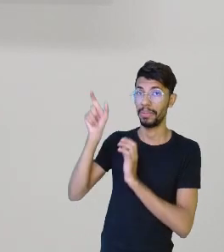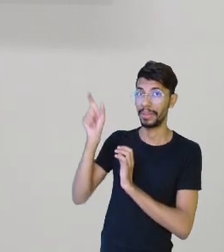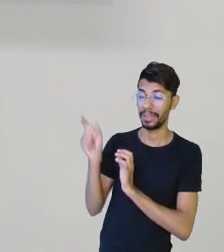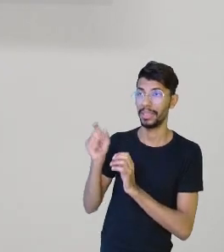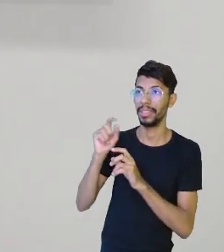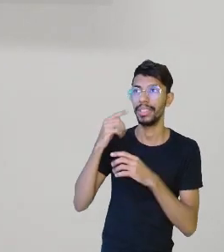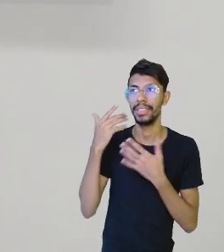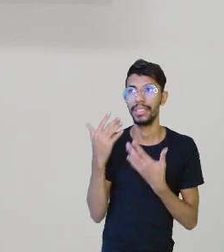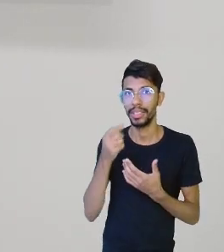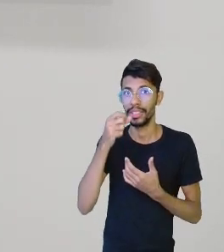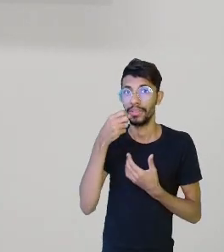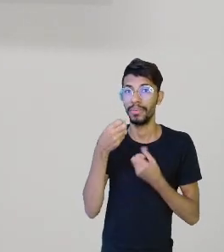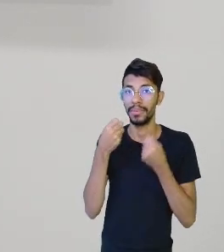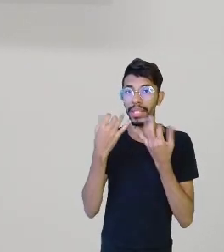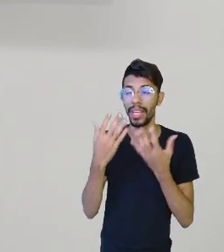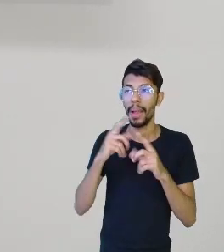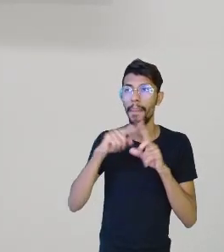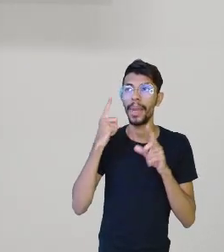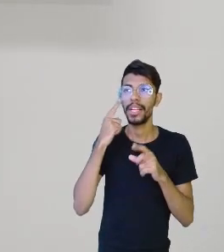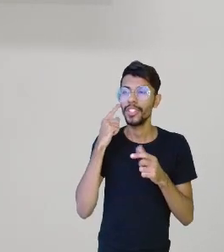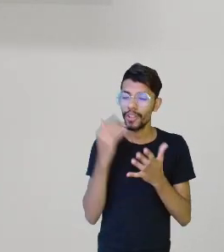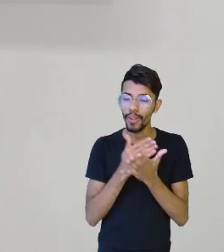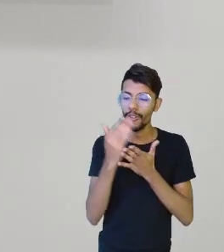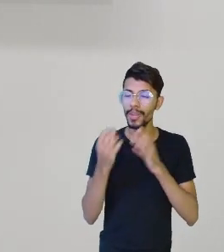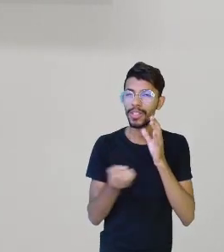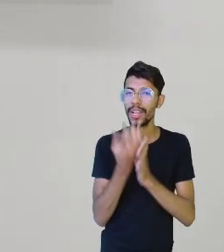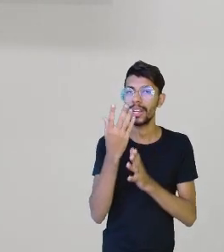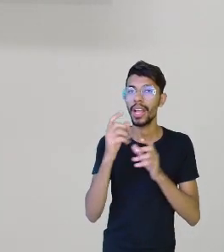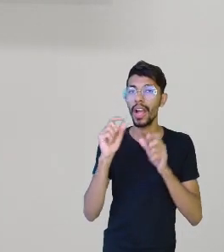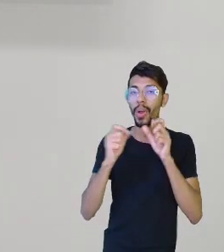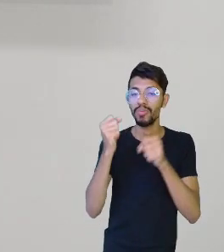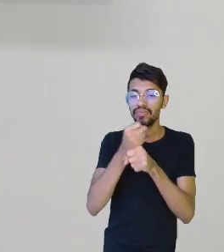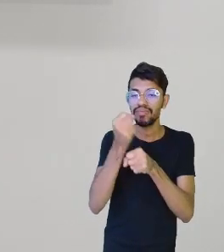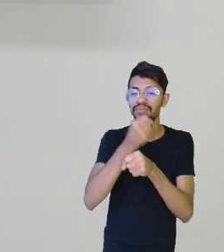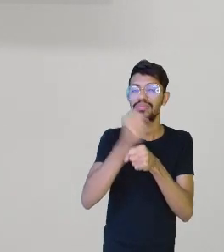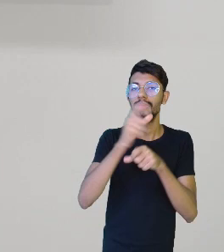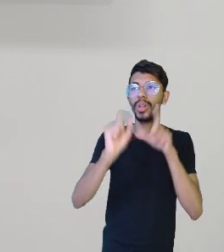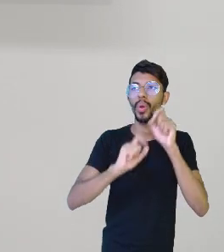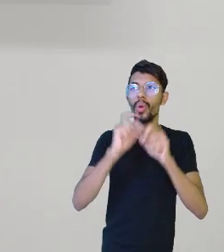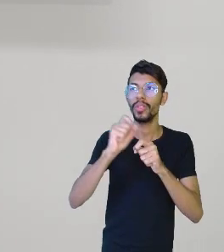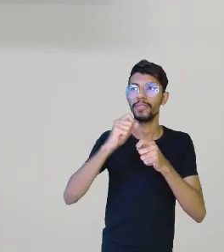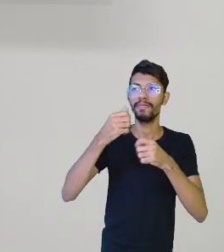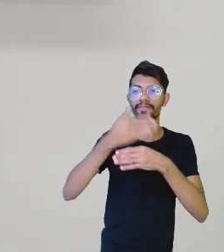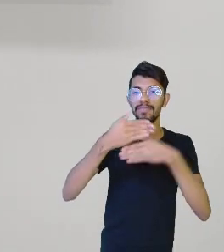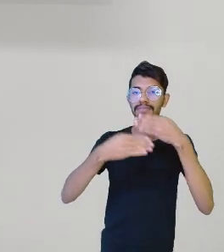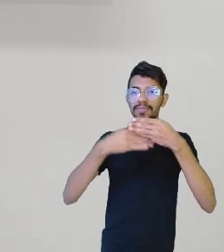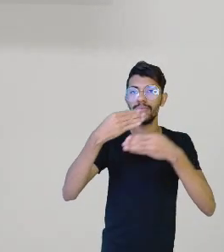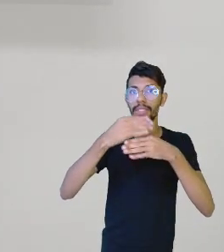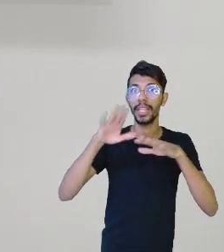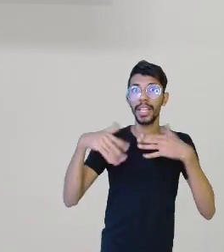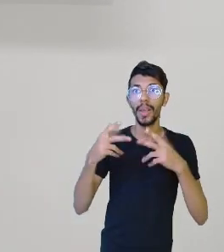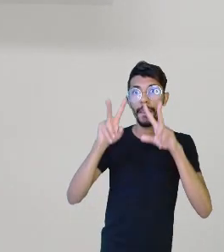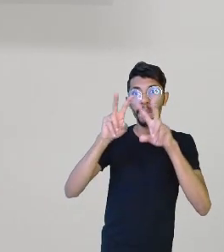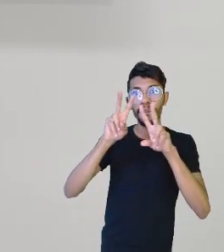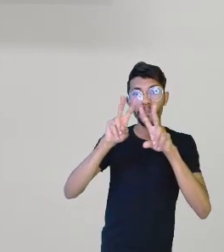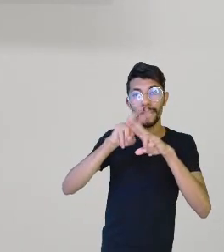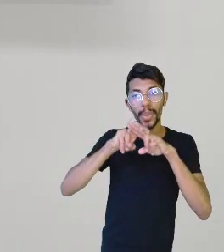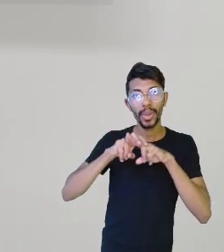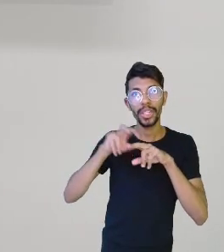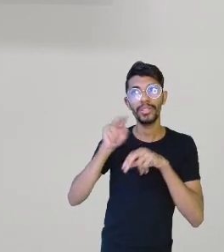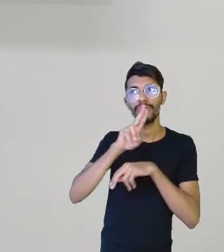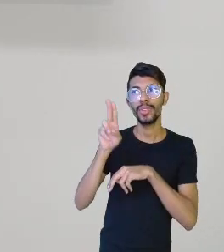começou a construir uma nova fortaleza. Aí é que vem a curiosidade do nome Brum. Na verdade, esse nome